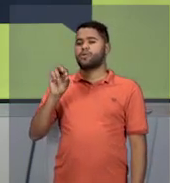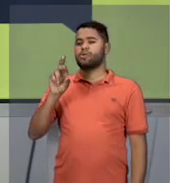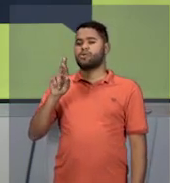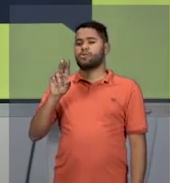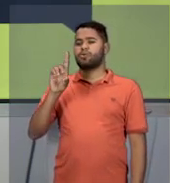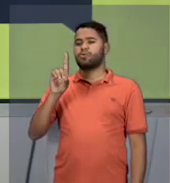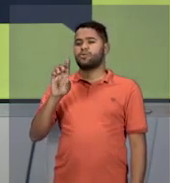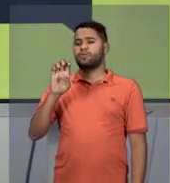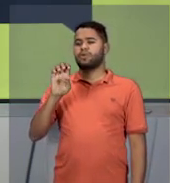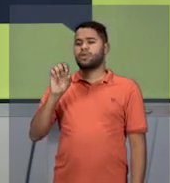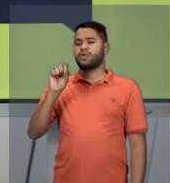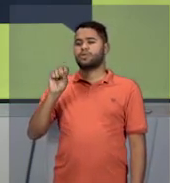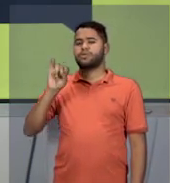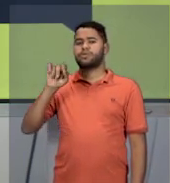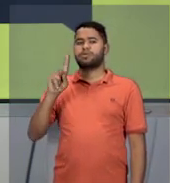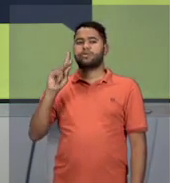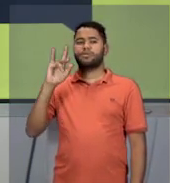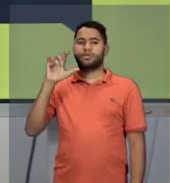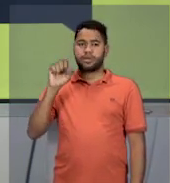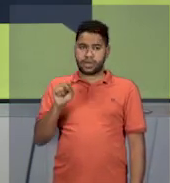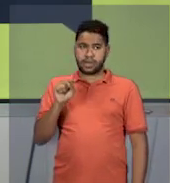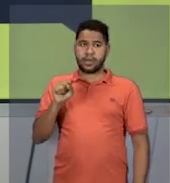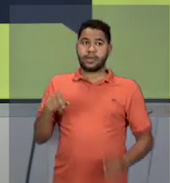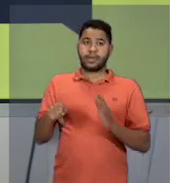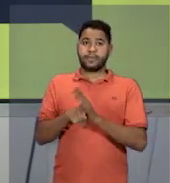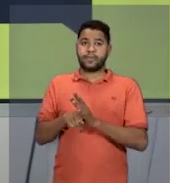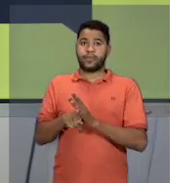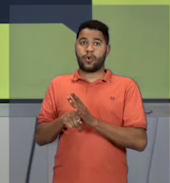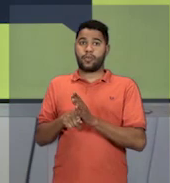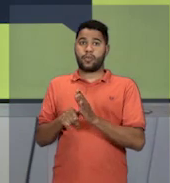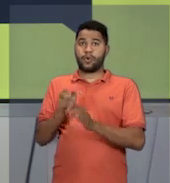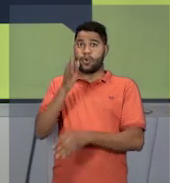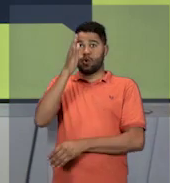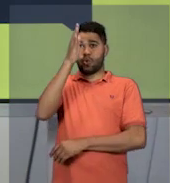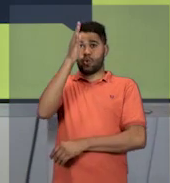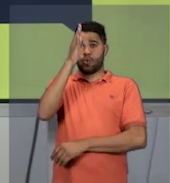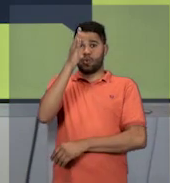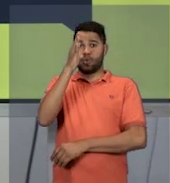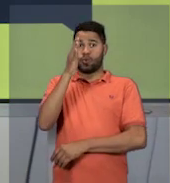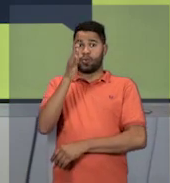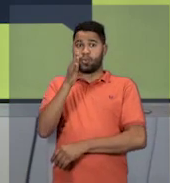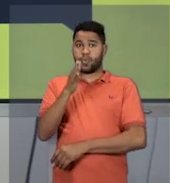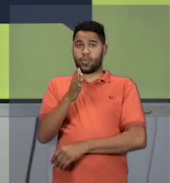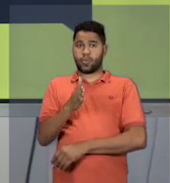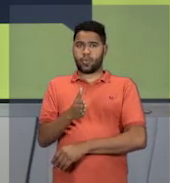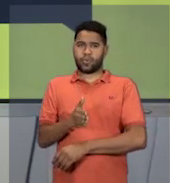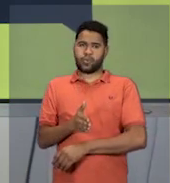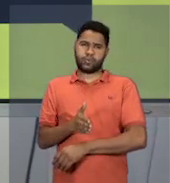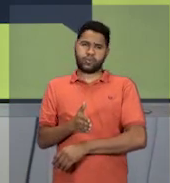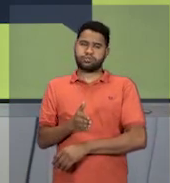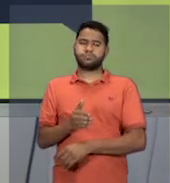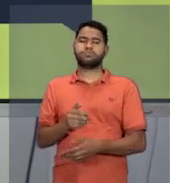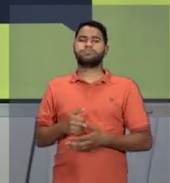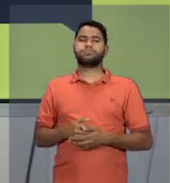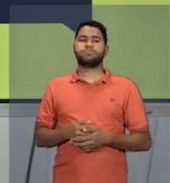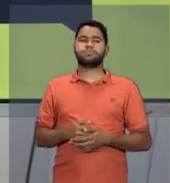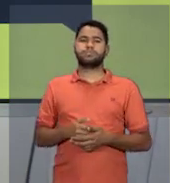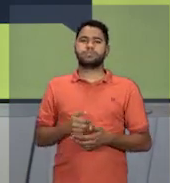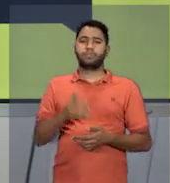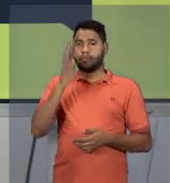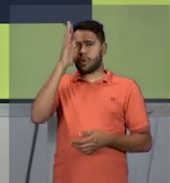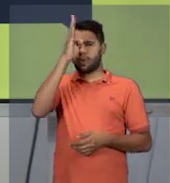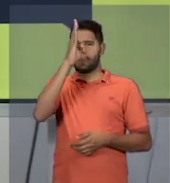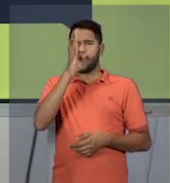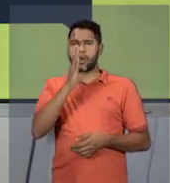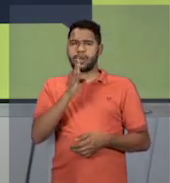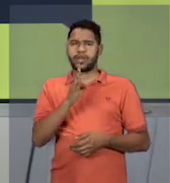que basicamente faria uma linha na vertical, no globo terrestre, né, uma linha imaginária, claro. Essa linha